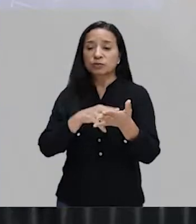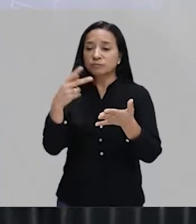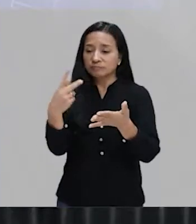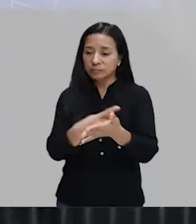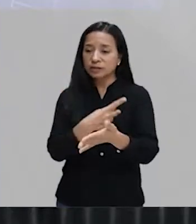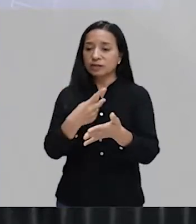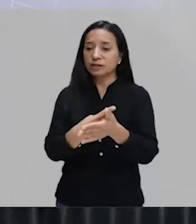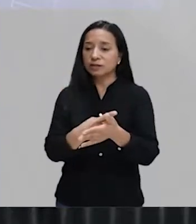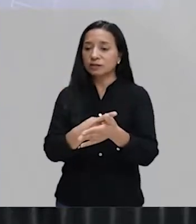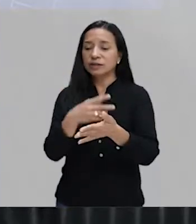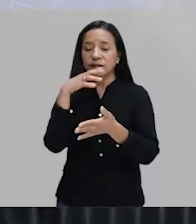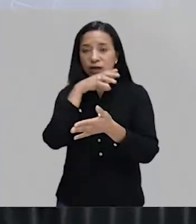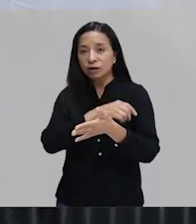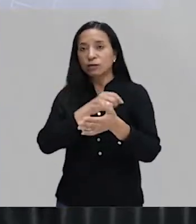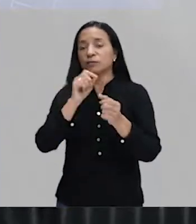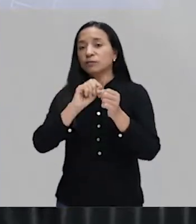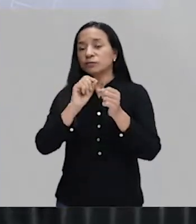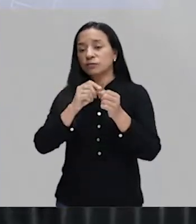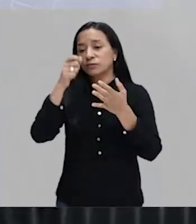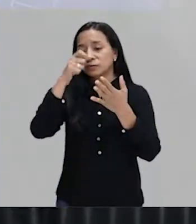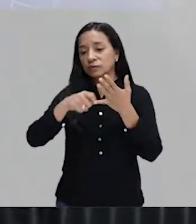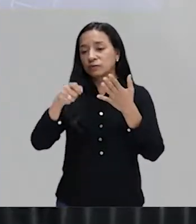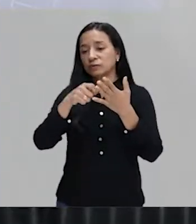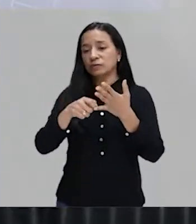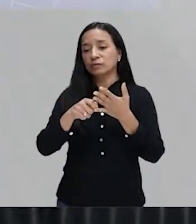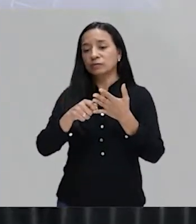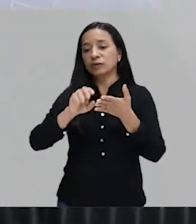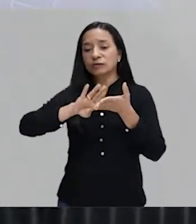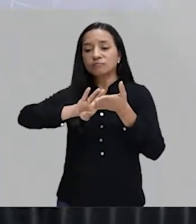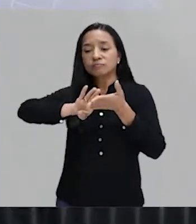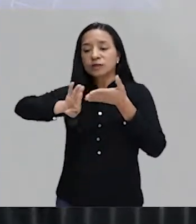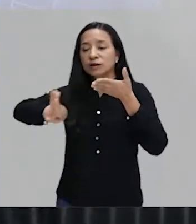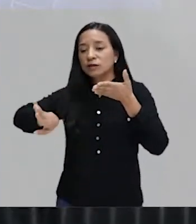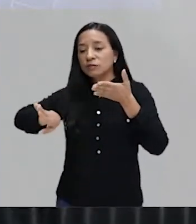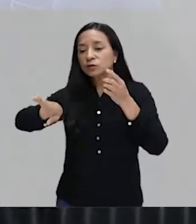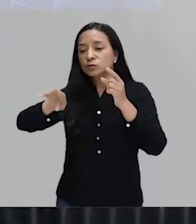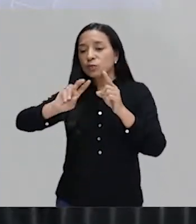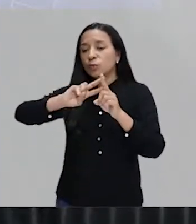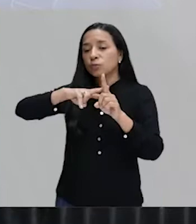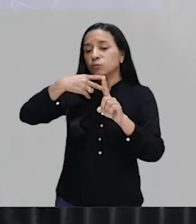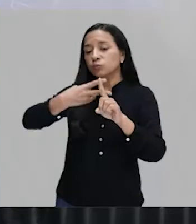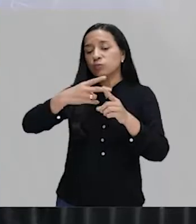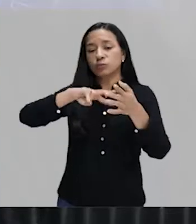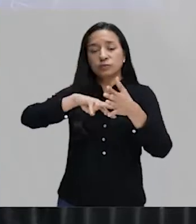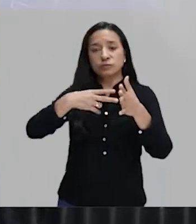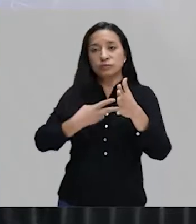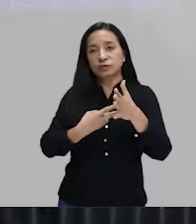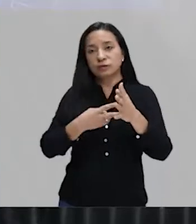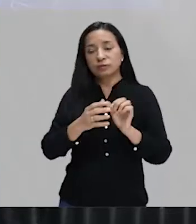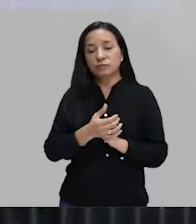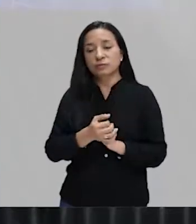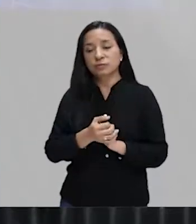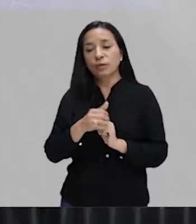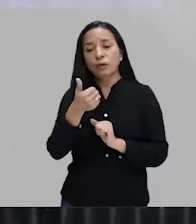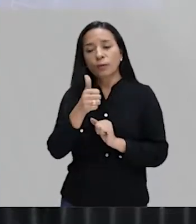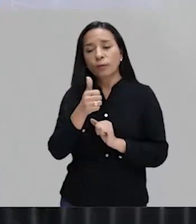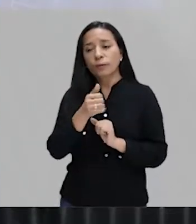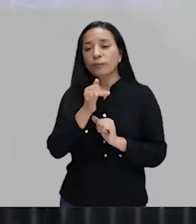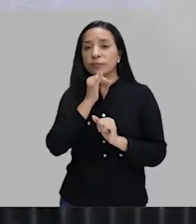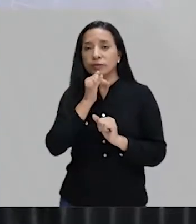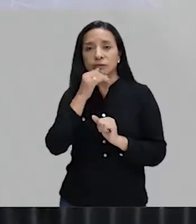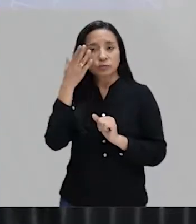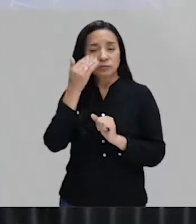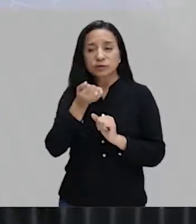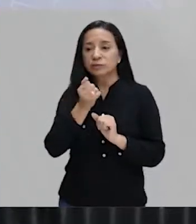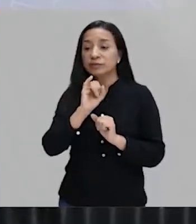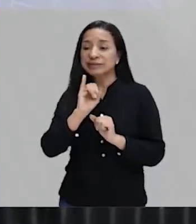a ambiguidade que tinha no primeiro exemplo. No primeiro exemplo eu não sabia de quem era a resposta errada, se da professora